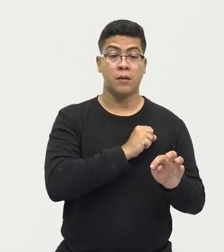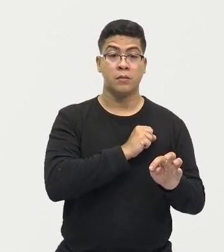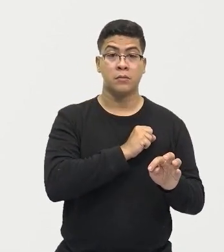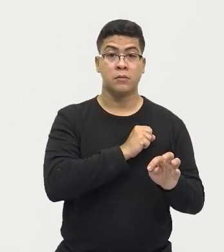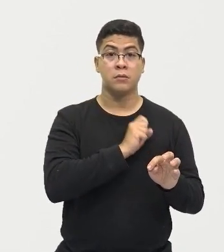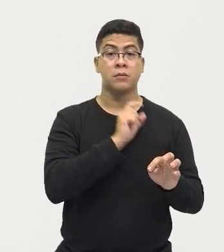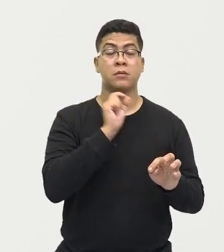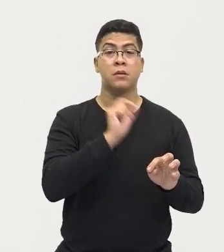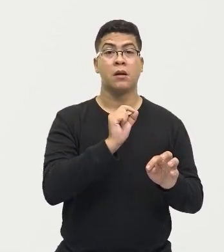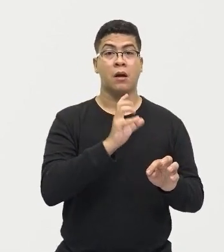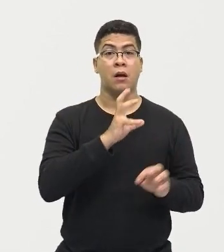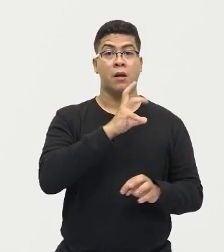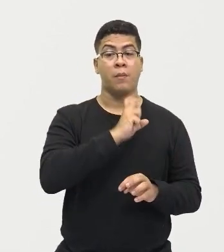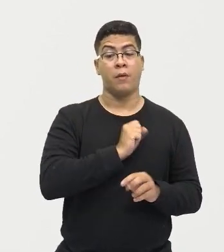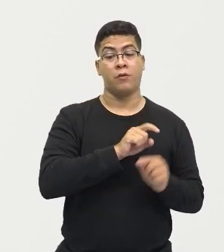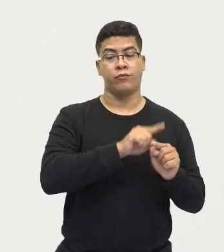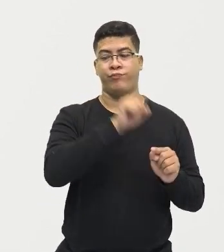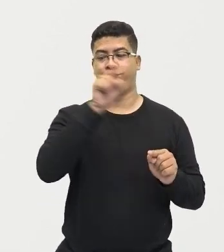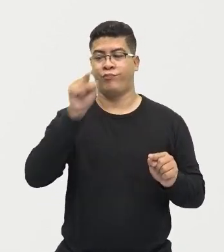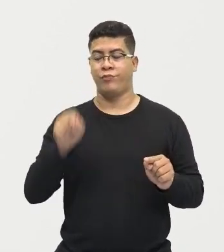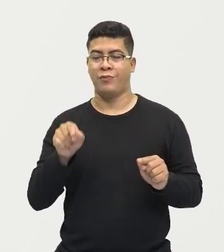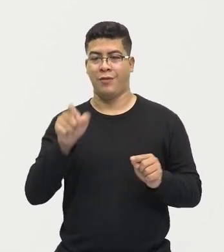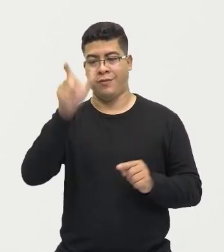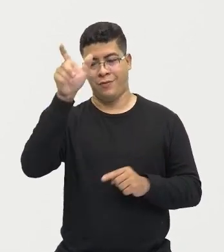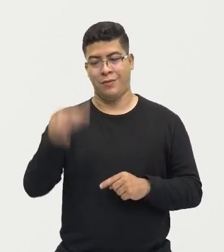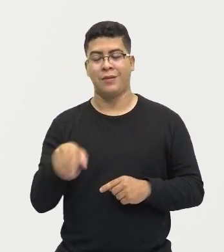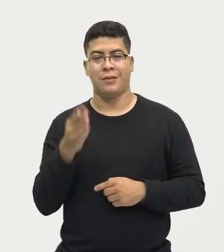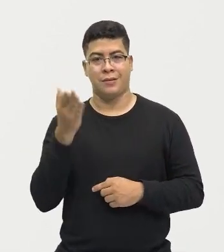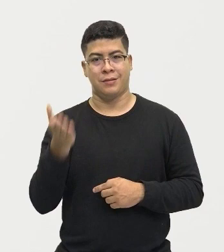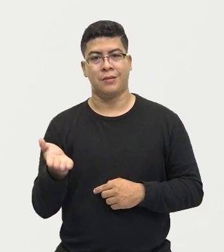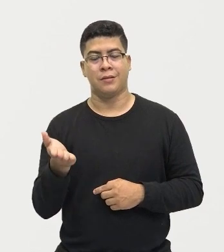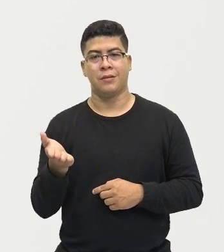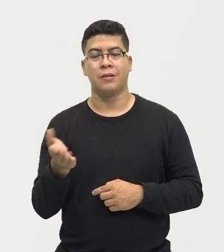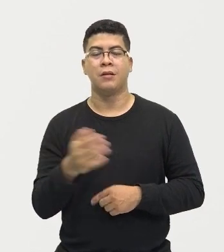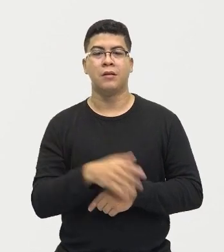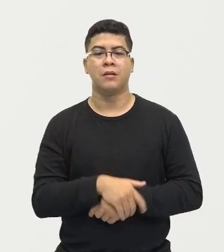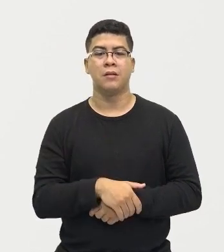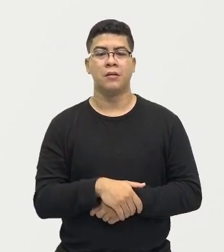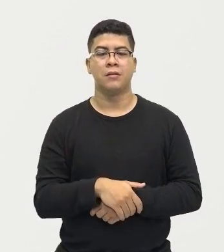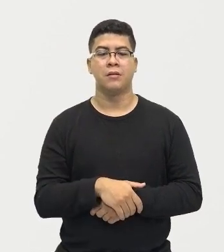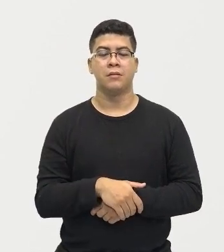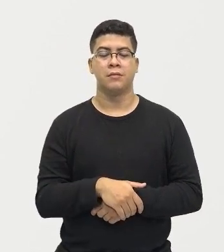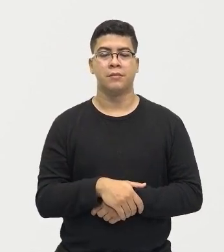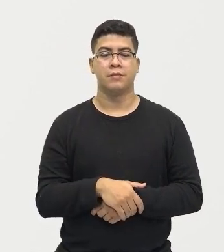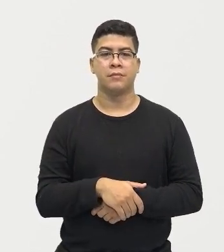aqui, sem preposição. Então ele é um verbo transitivo